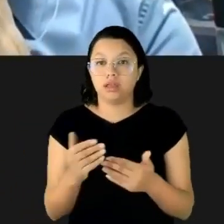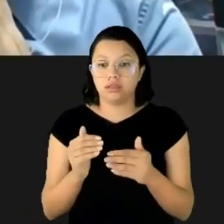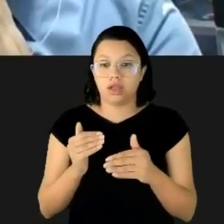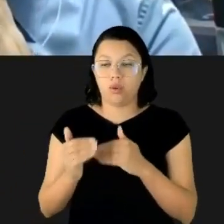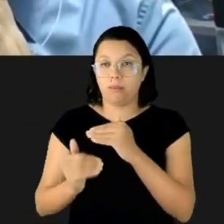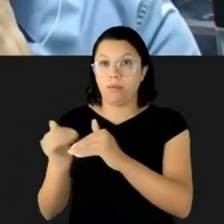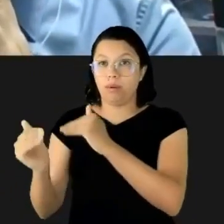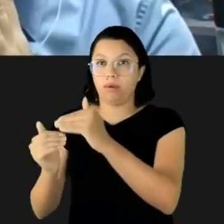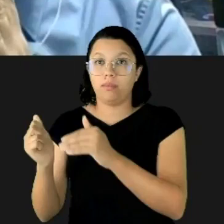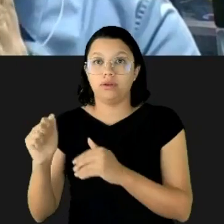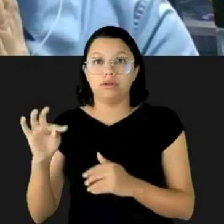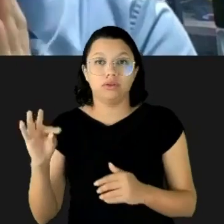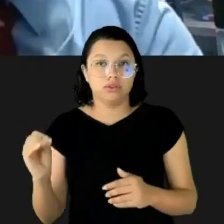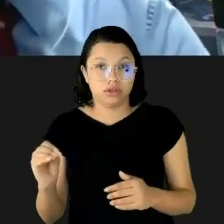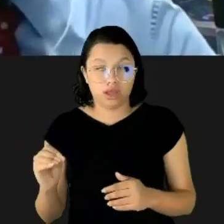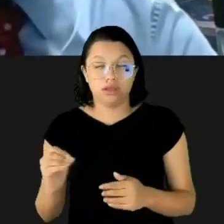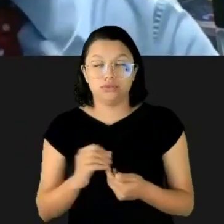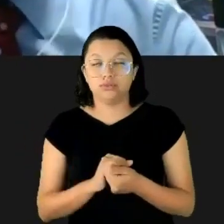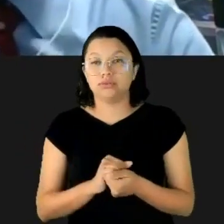automatizados para olhar